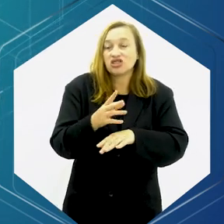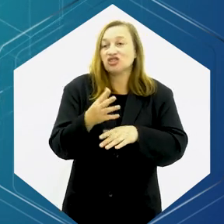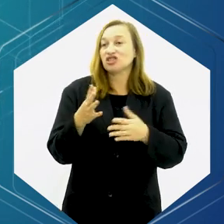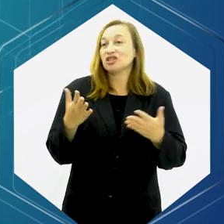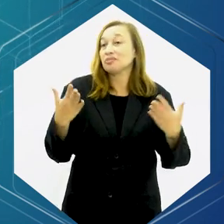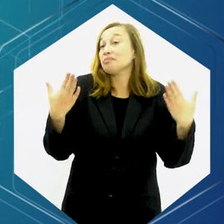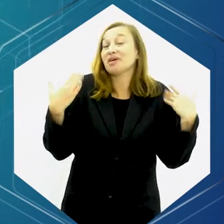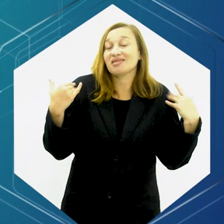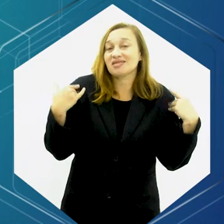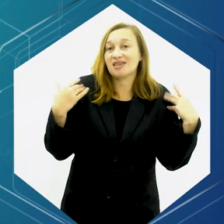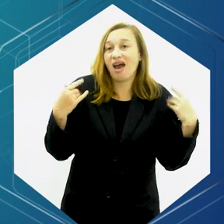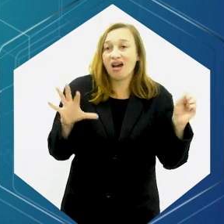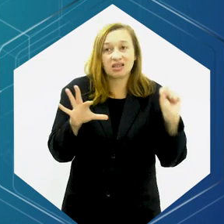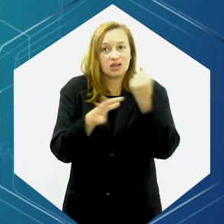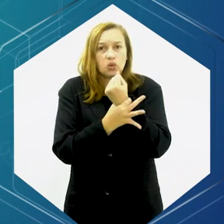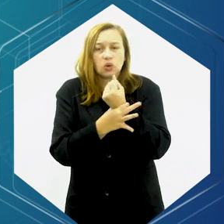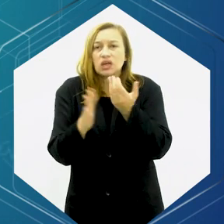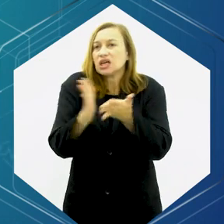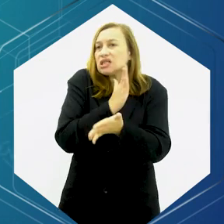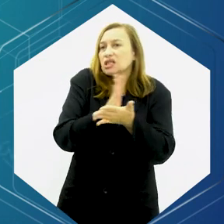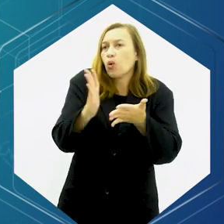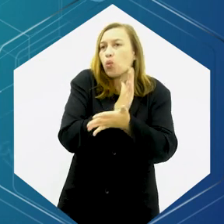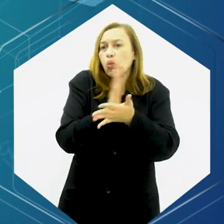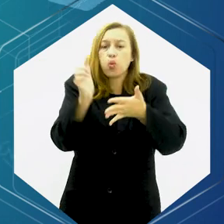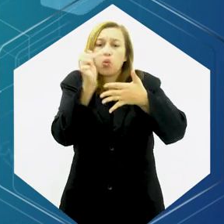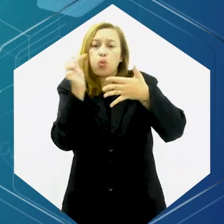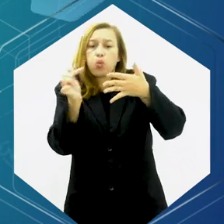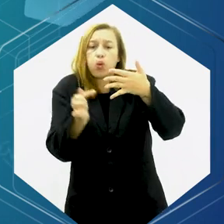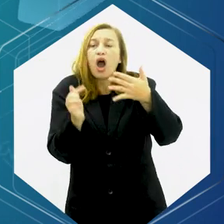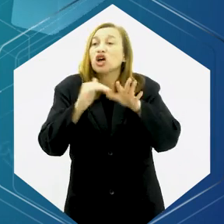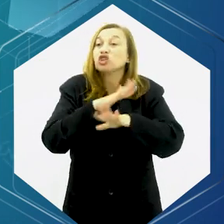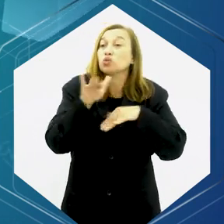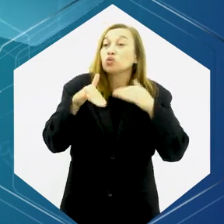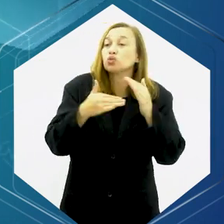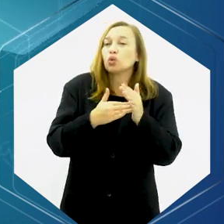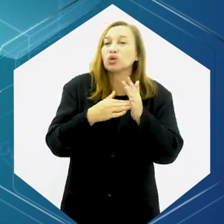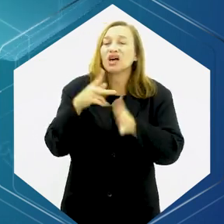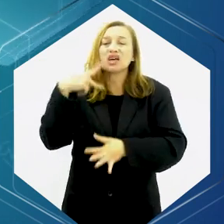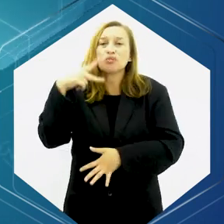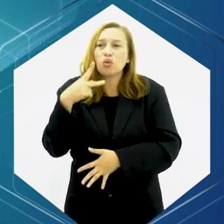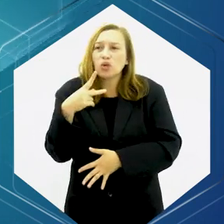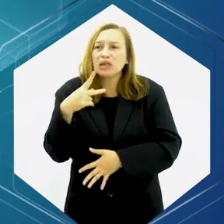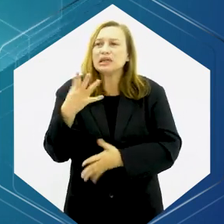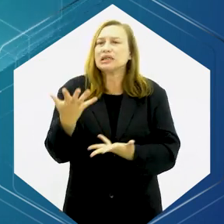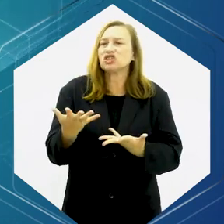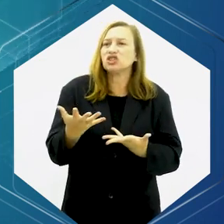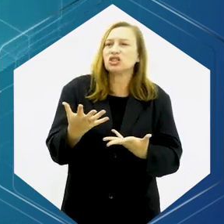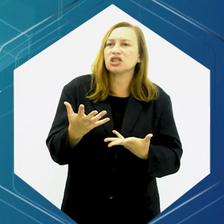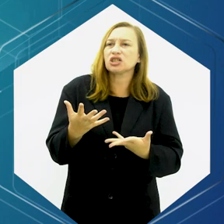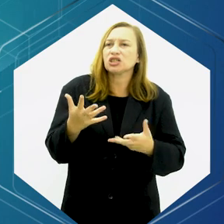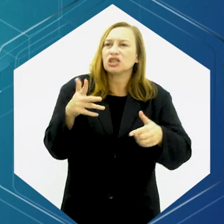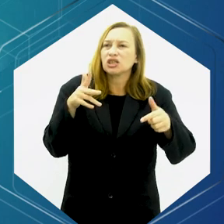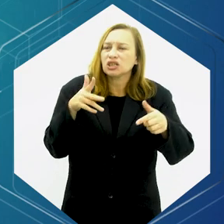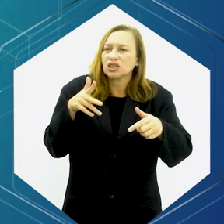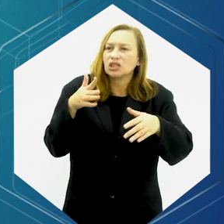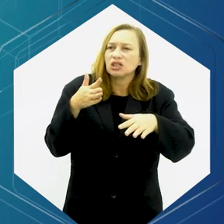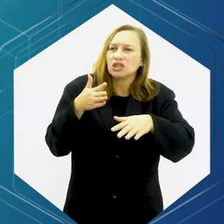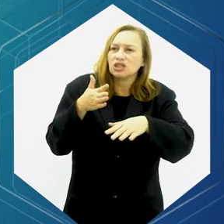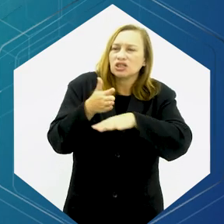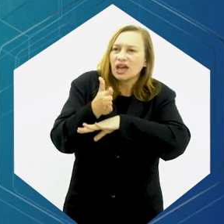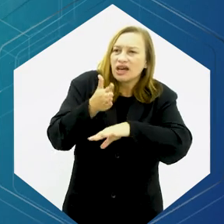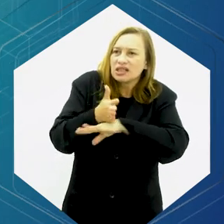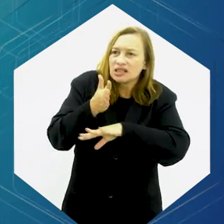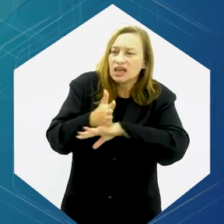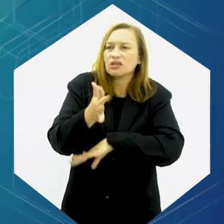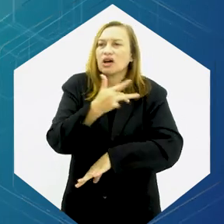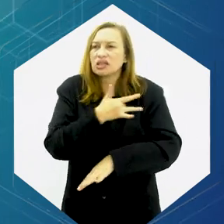com segurança então esses são alguns uns aspectos né então todas as as políticas né de intervenção e